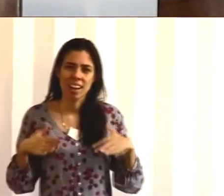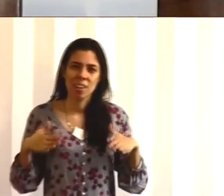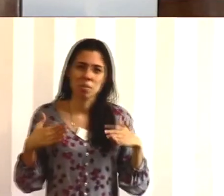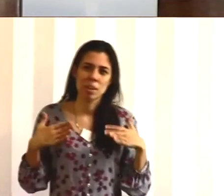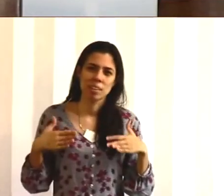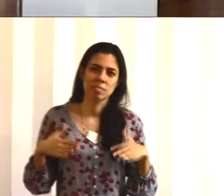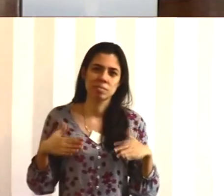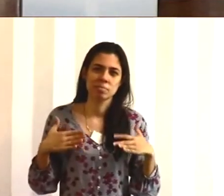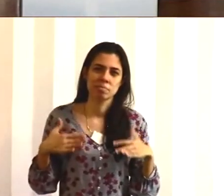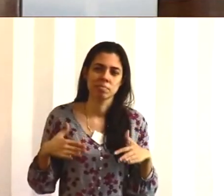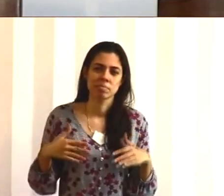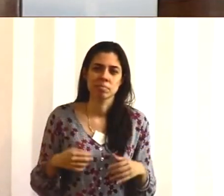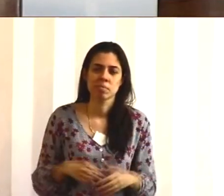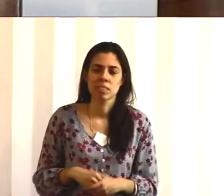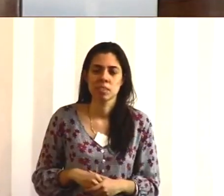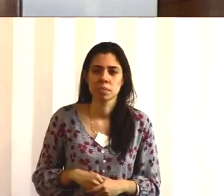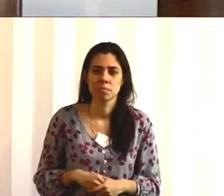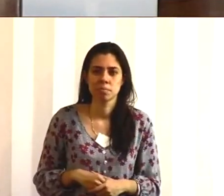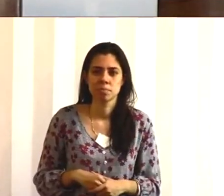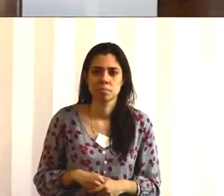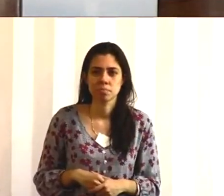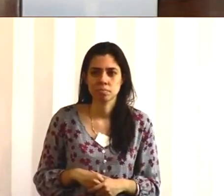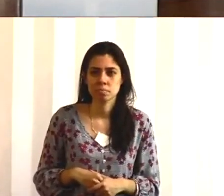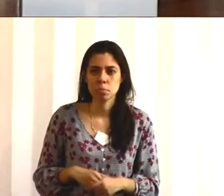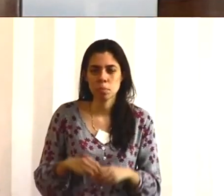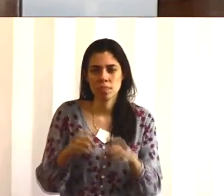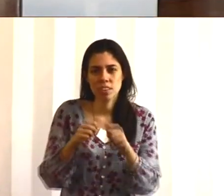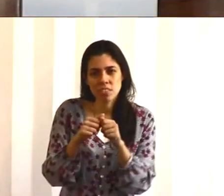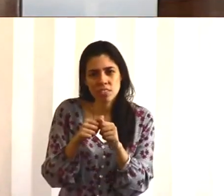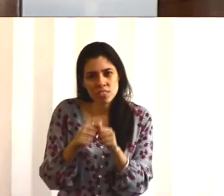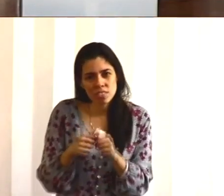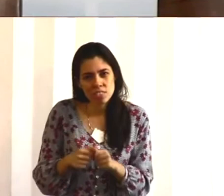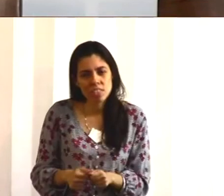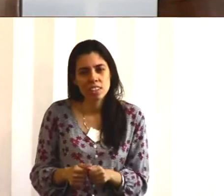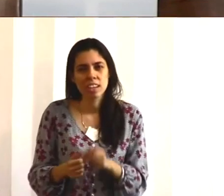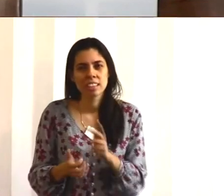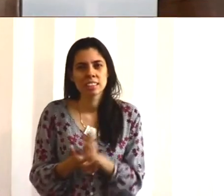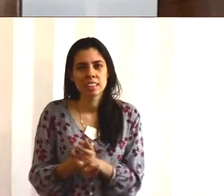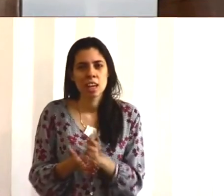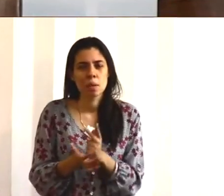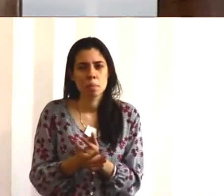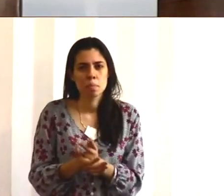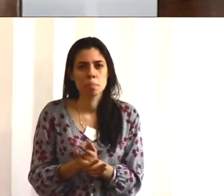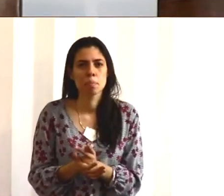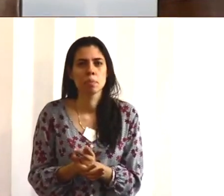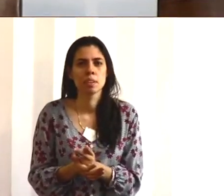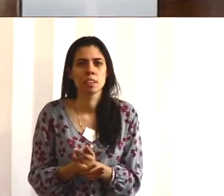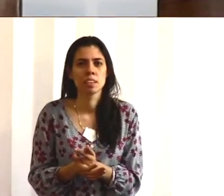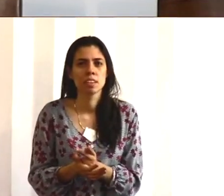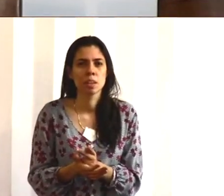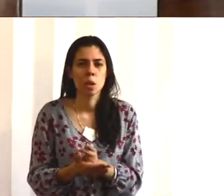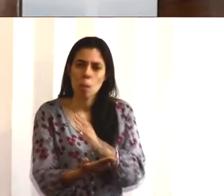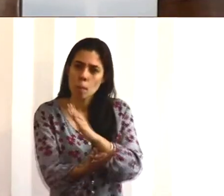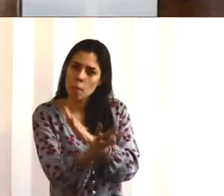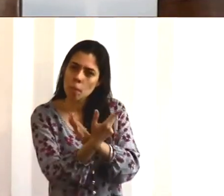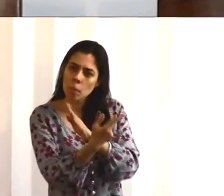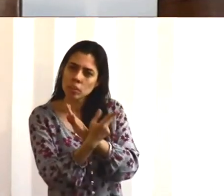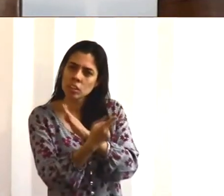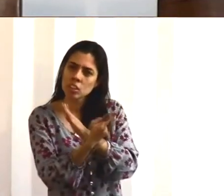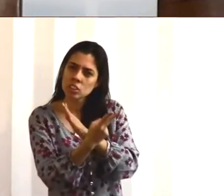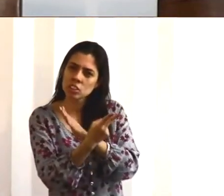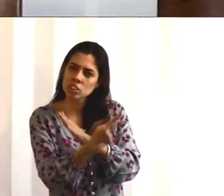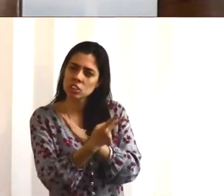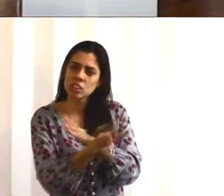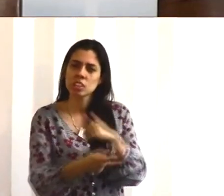tempestade. Ele é aquele que está batalhando, pelejando por mim e por você diante das